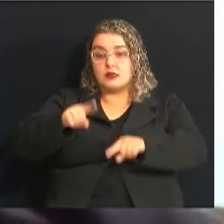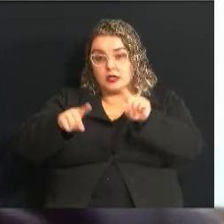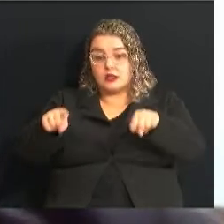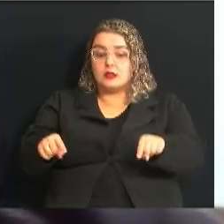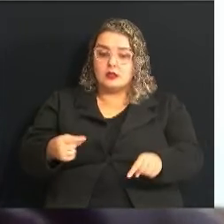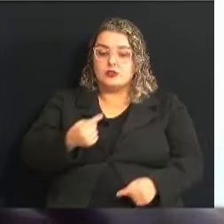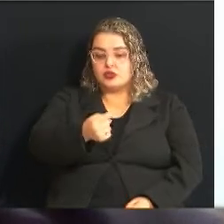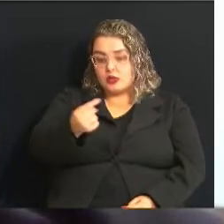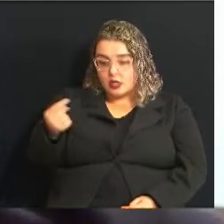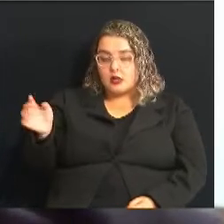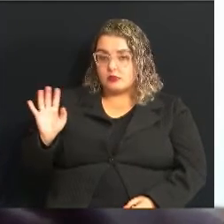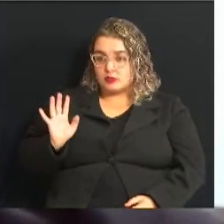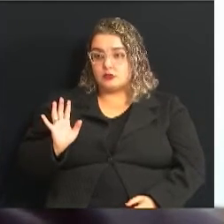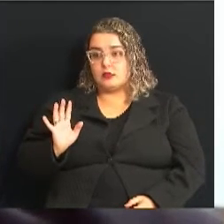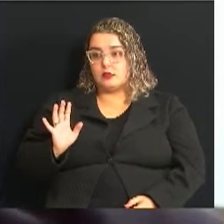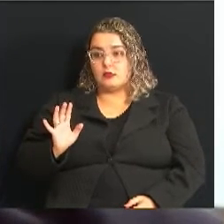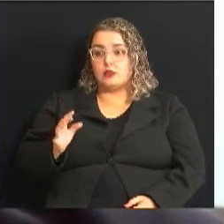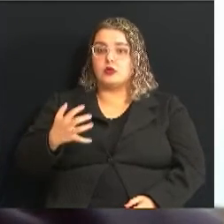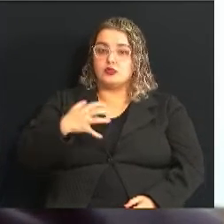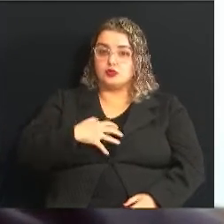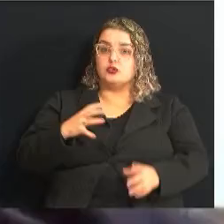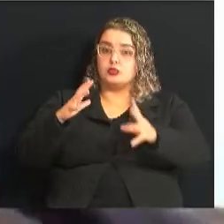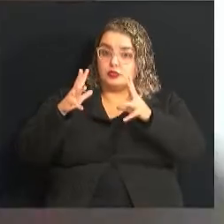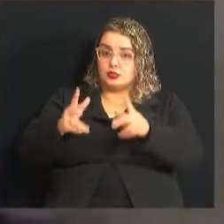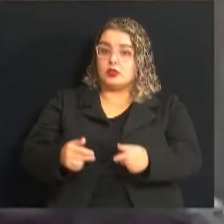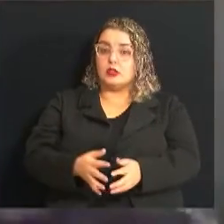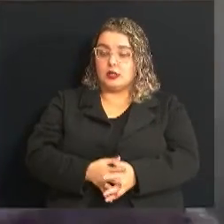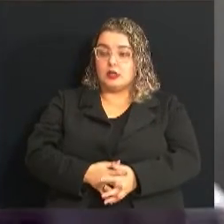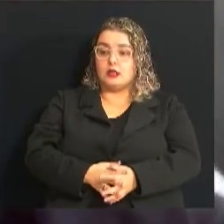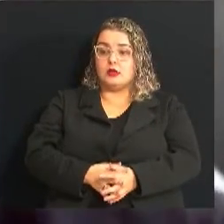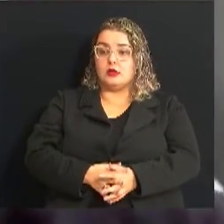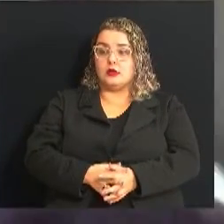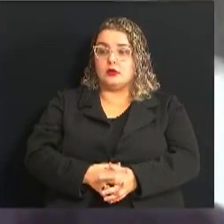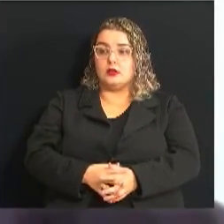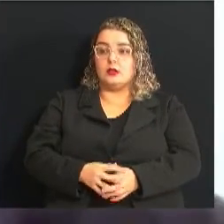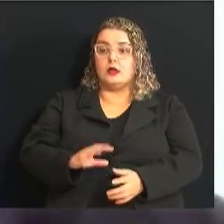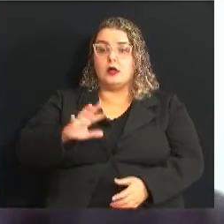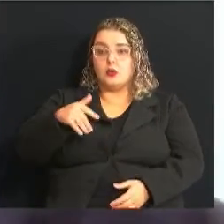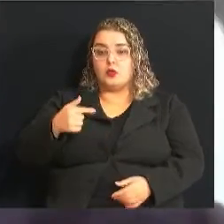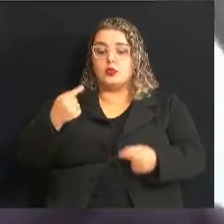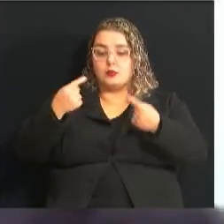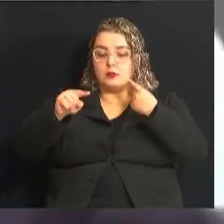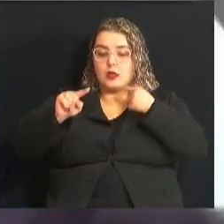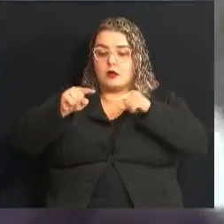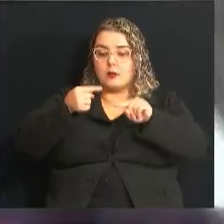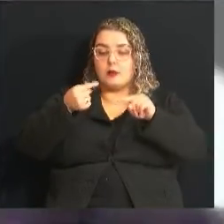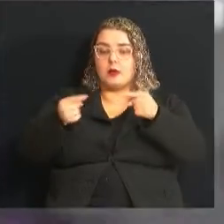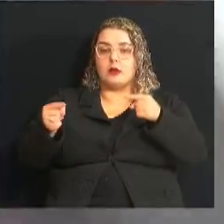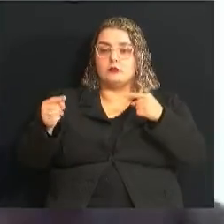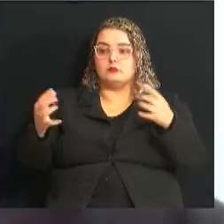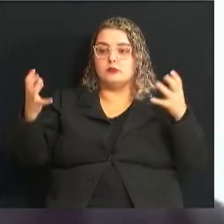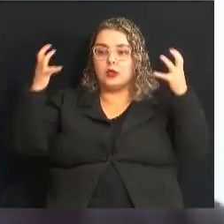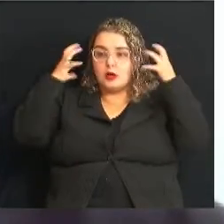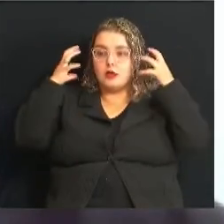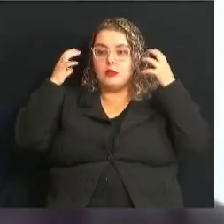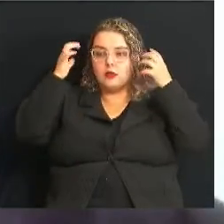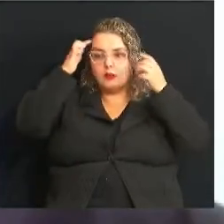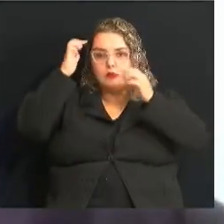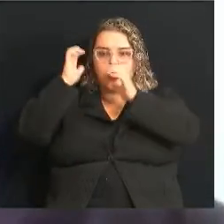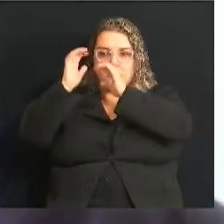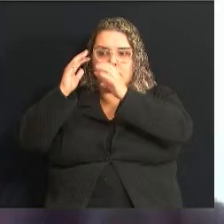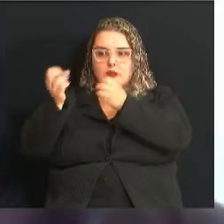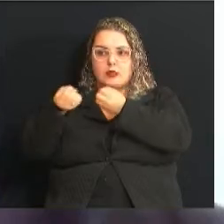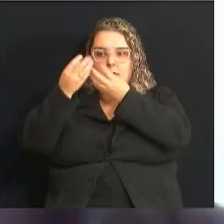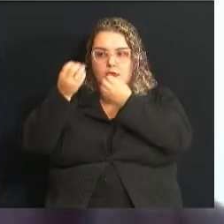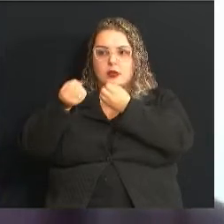estudante para estudante, mas de uma forma geral, quando a música está, né, trazendo ao cérebro uma mensagem, ela